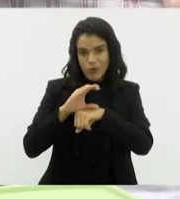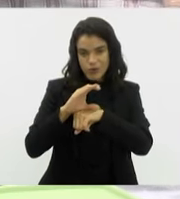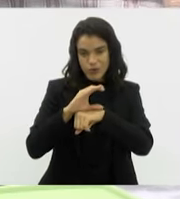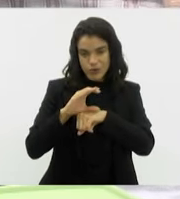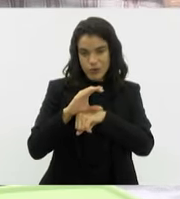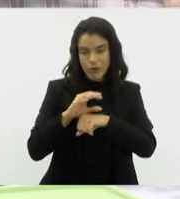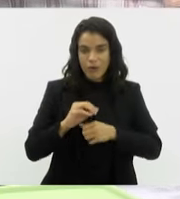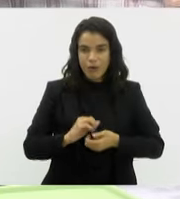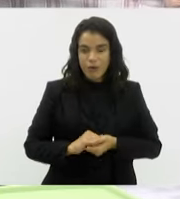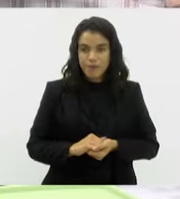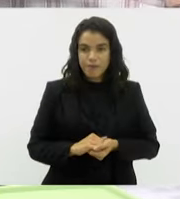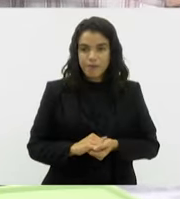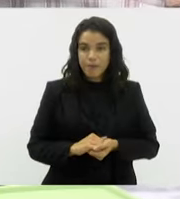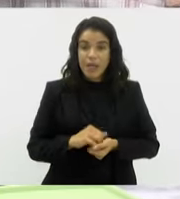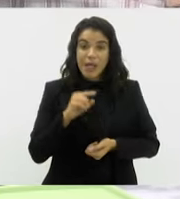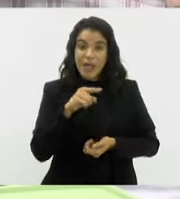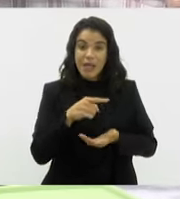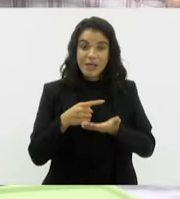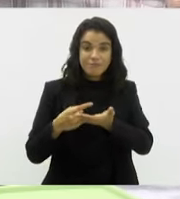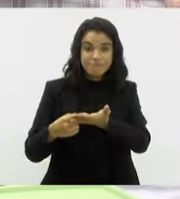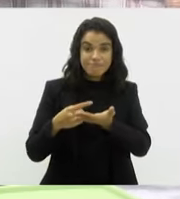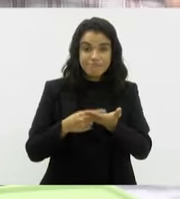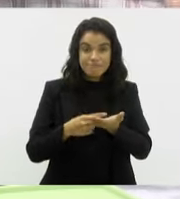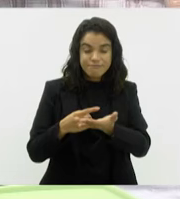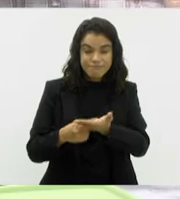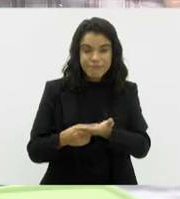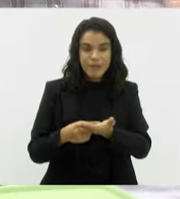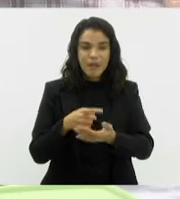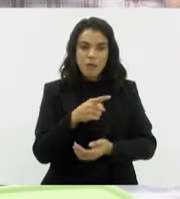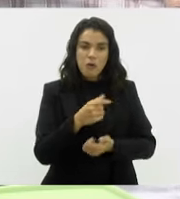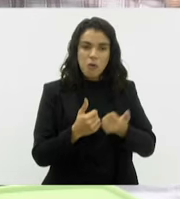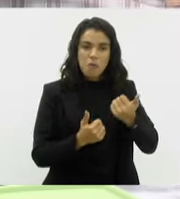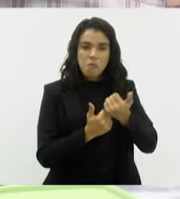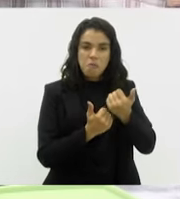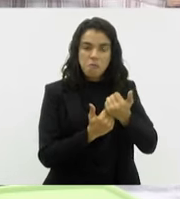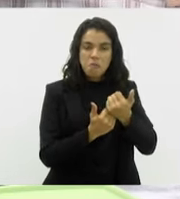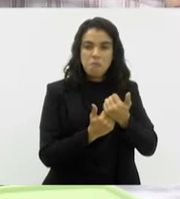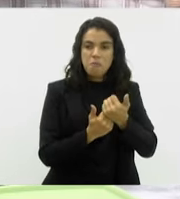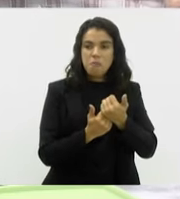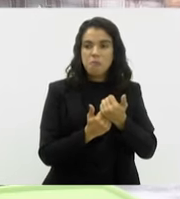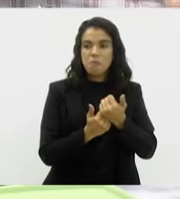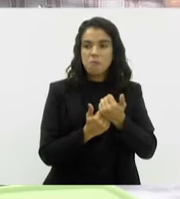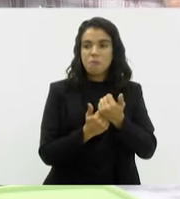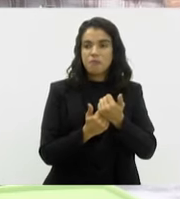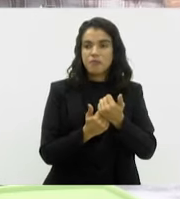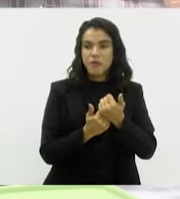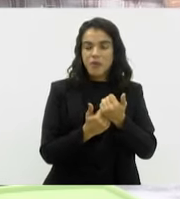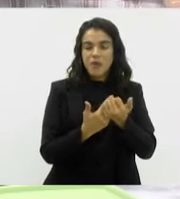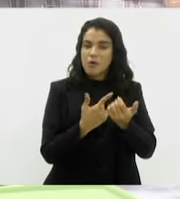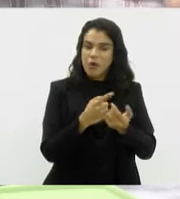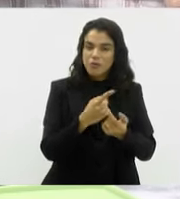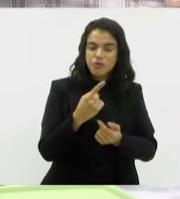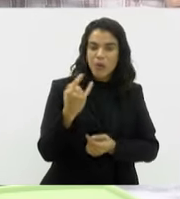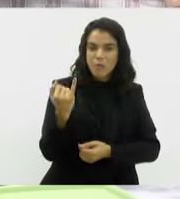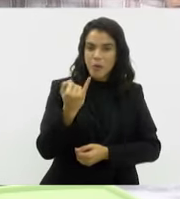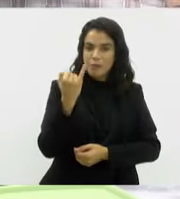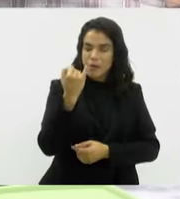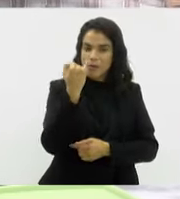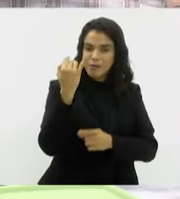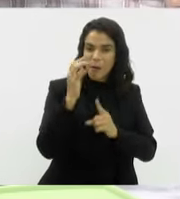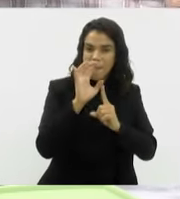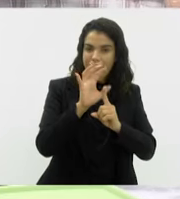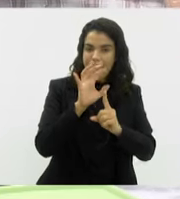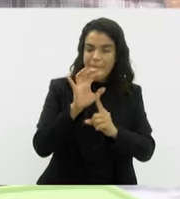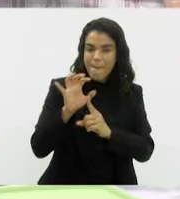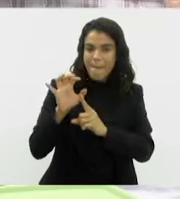o importante é que há esse acordo, então eu conto com Vossa Excelência, a vossa inegável influência, para a gente